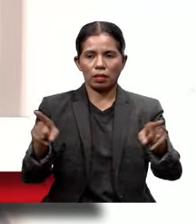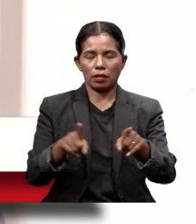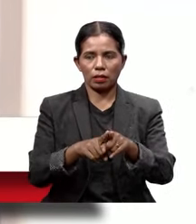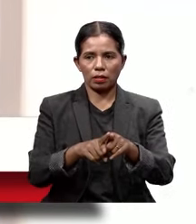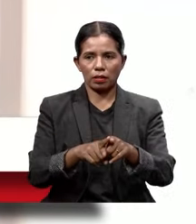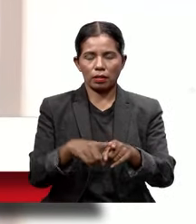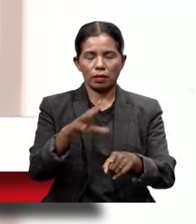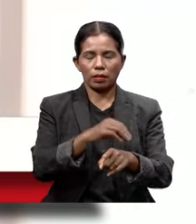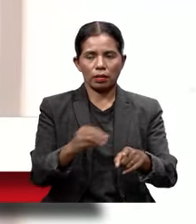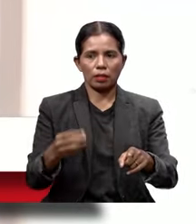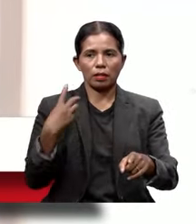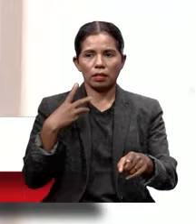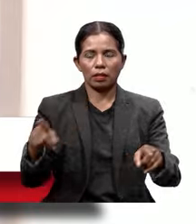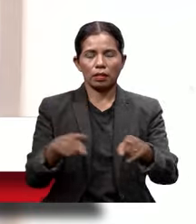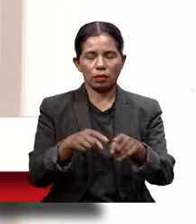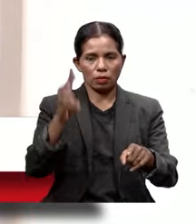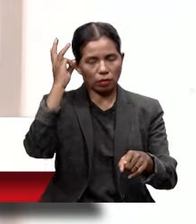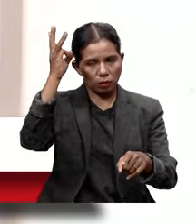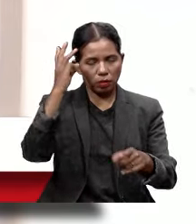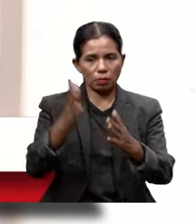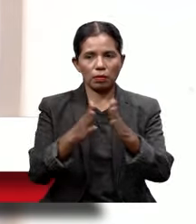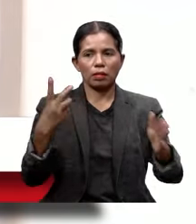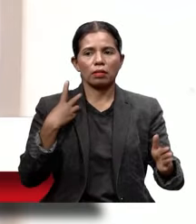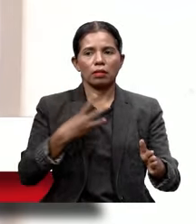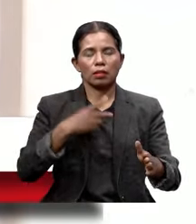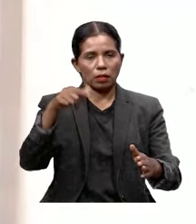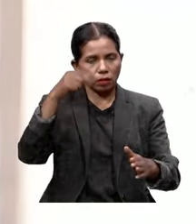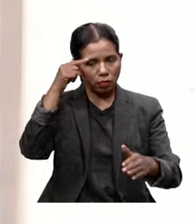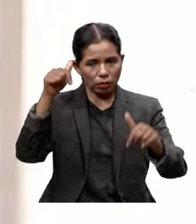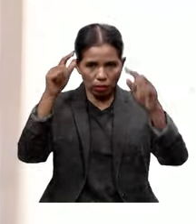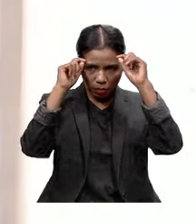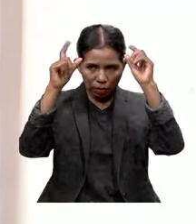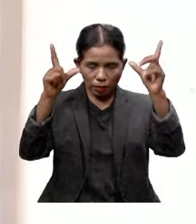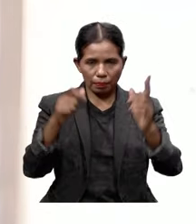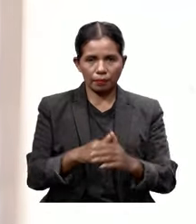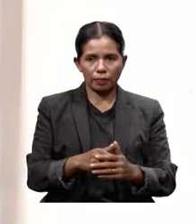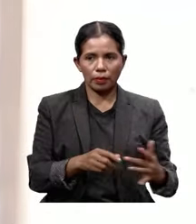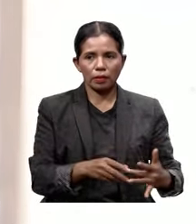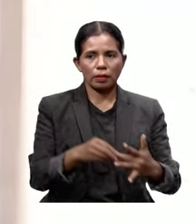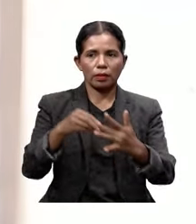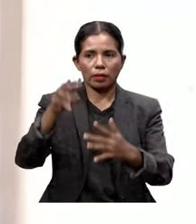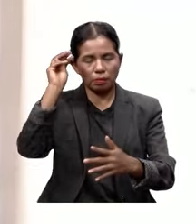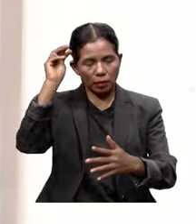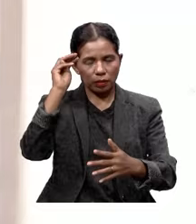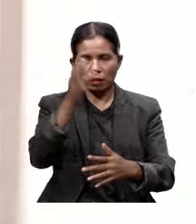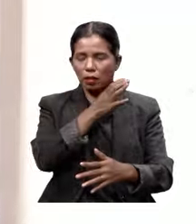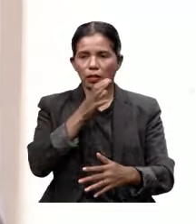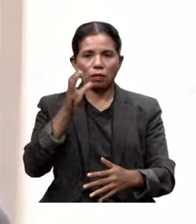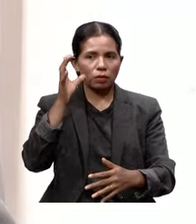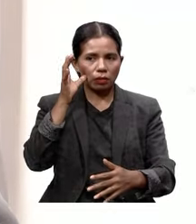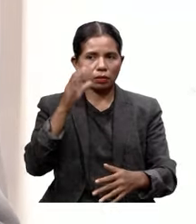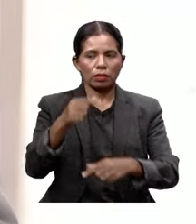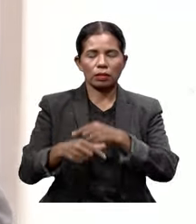algo saihanesan perkupasaun baia haiteni governo Timor Leste ni liu Ministério Agricultura e Pescas di